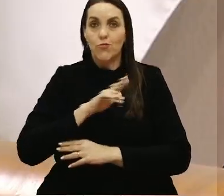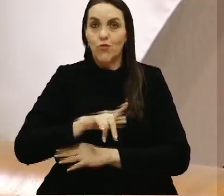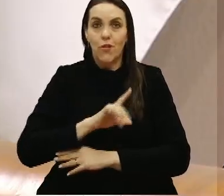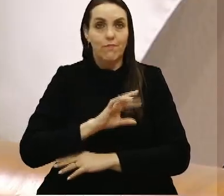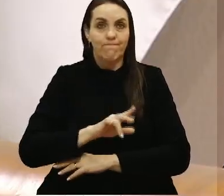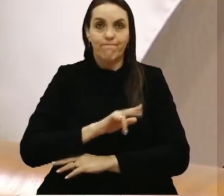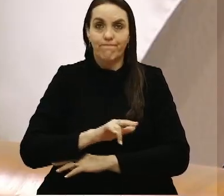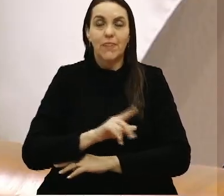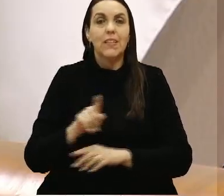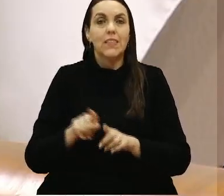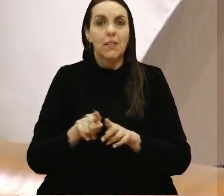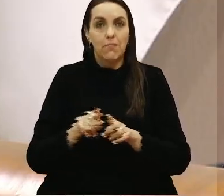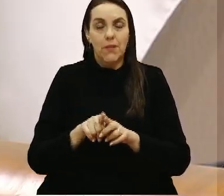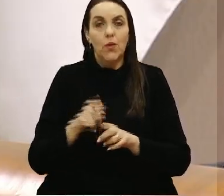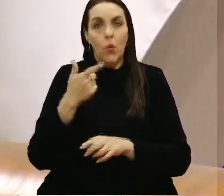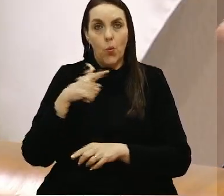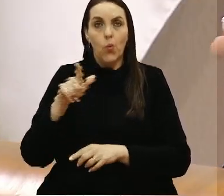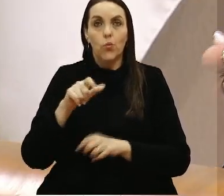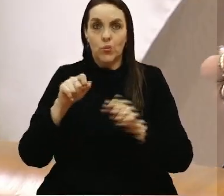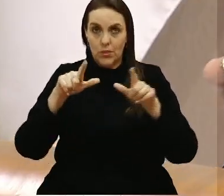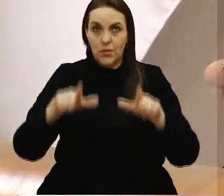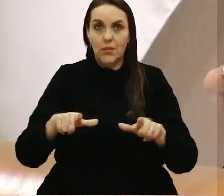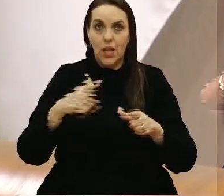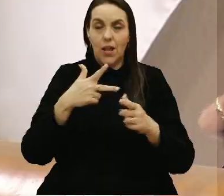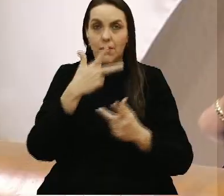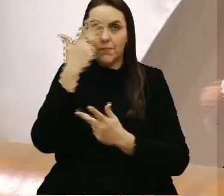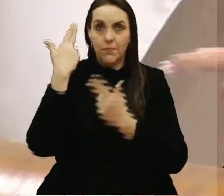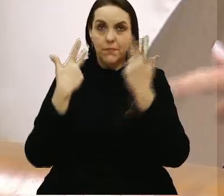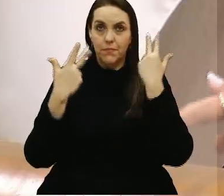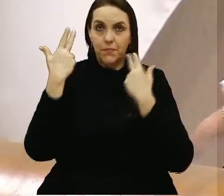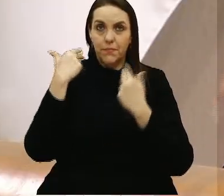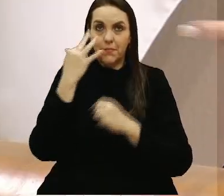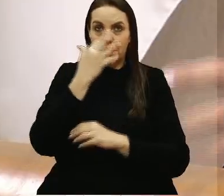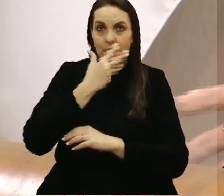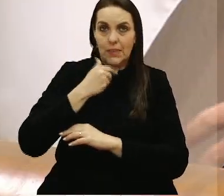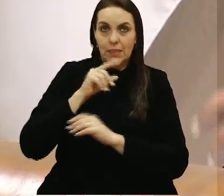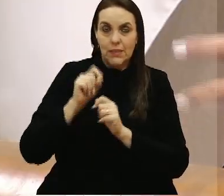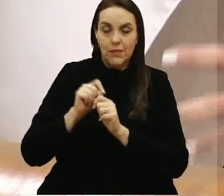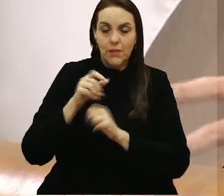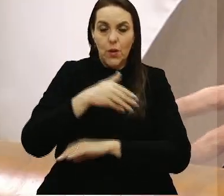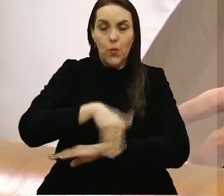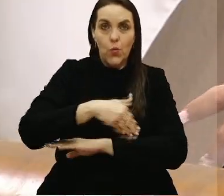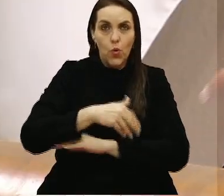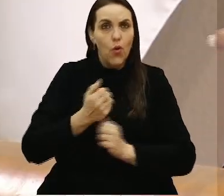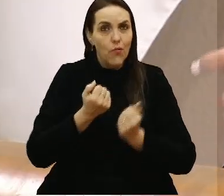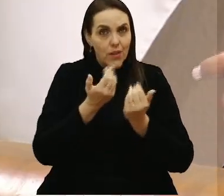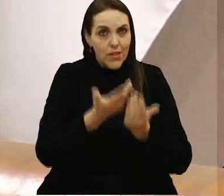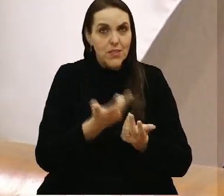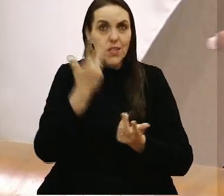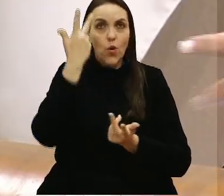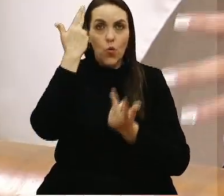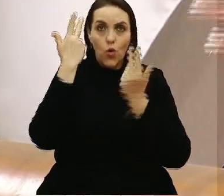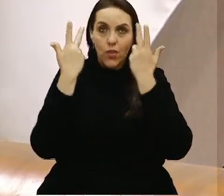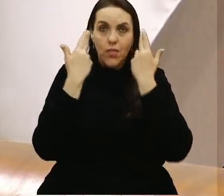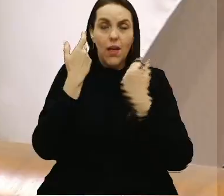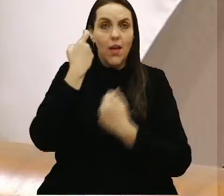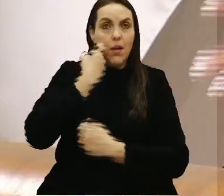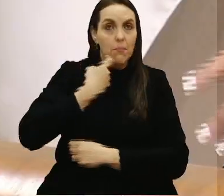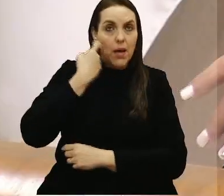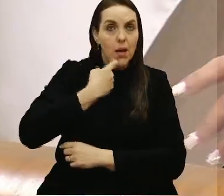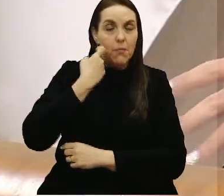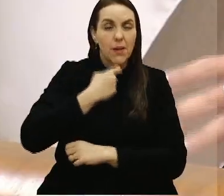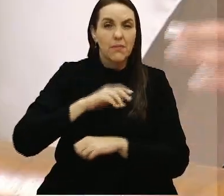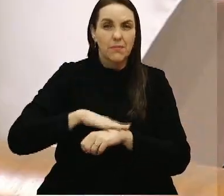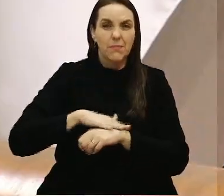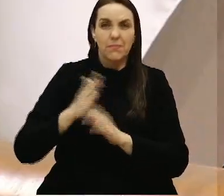também soube de um salão de beleza nessa mesma rua, que ofereceu um corte de cabelo e de barba, porque, na época, ele estava,